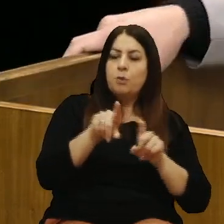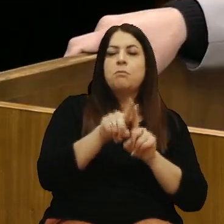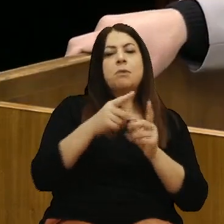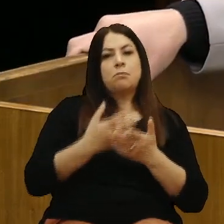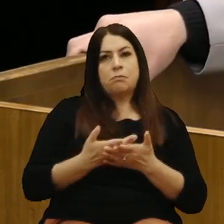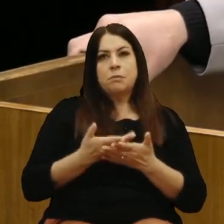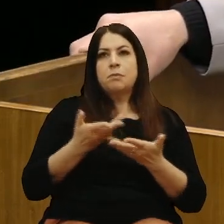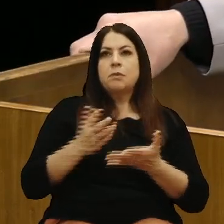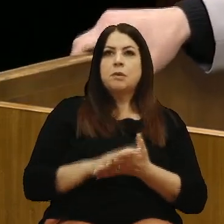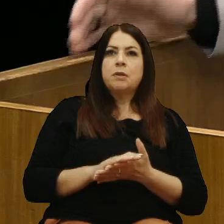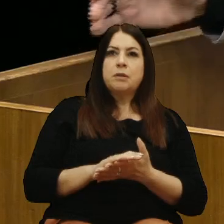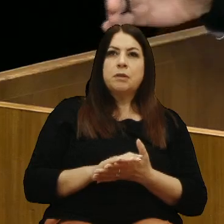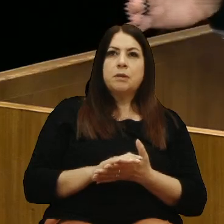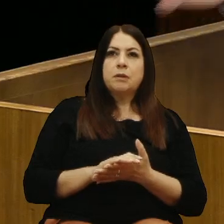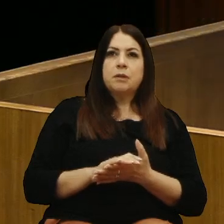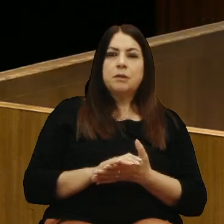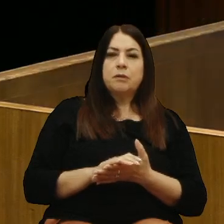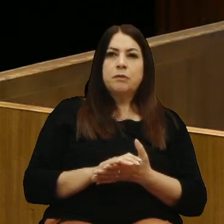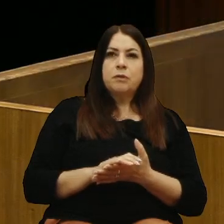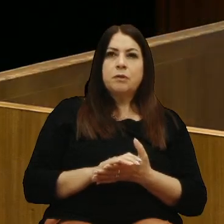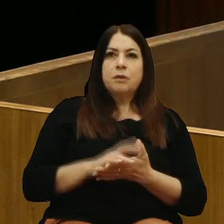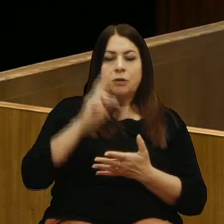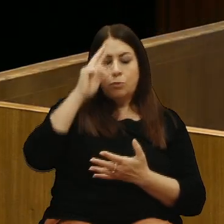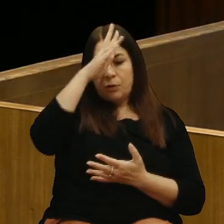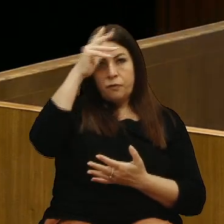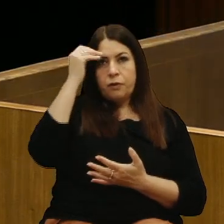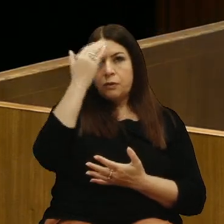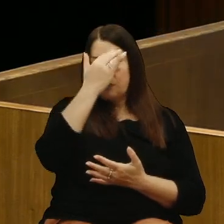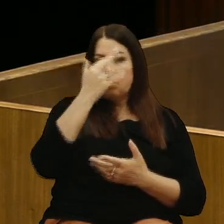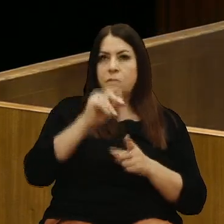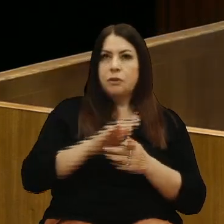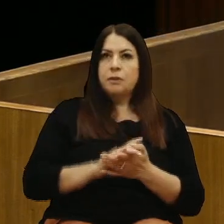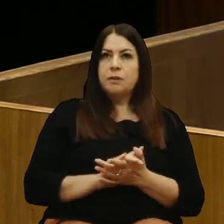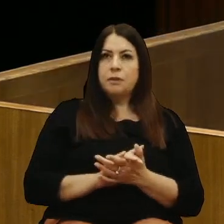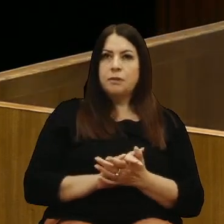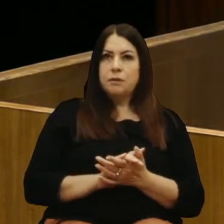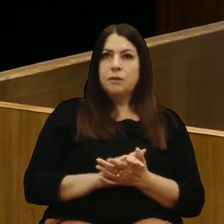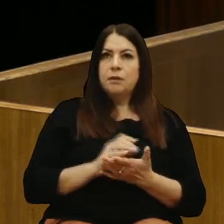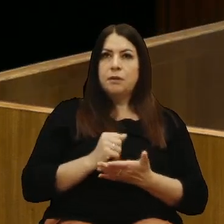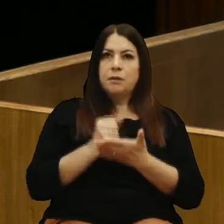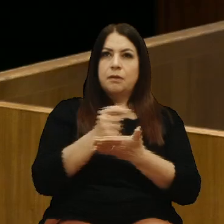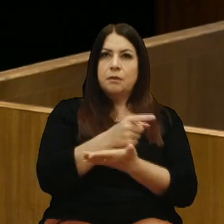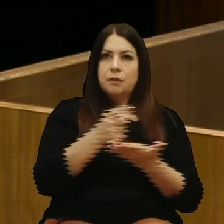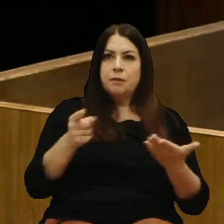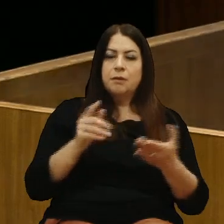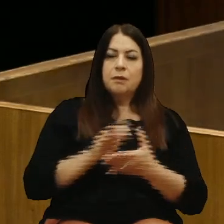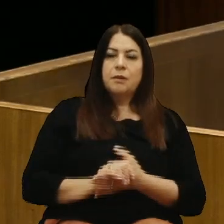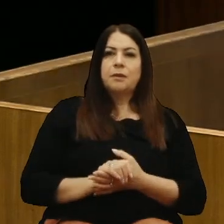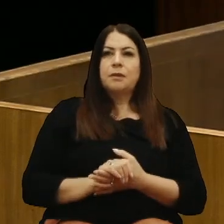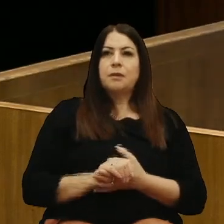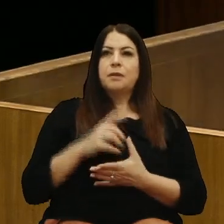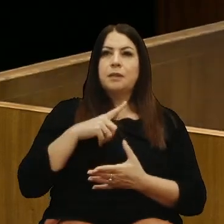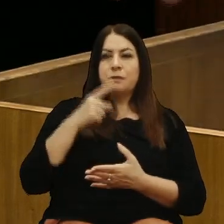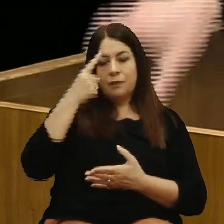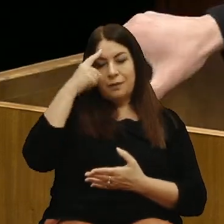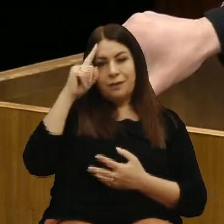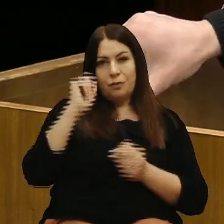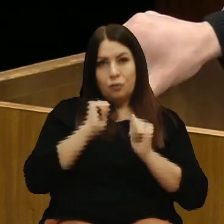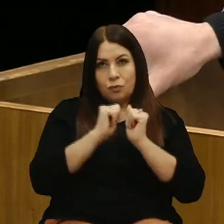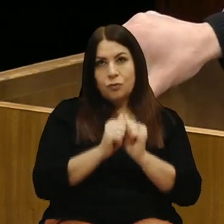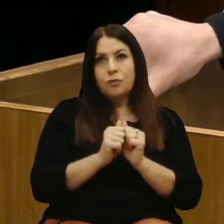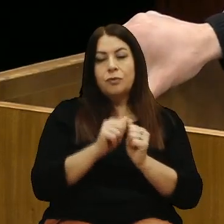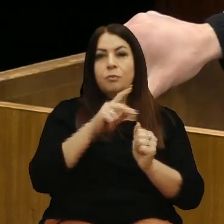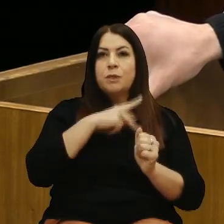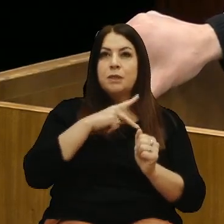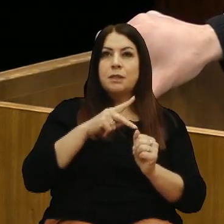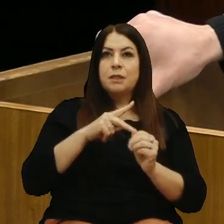enfim, teve o prefeito Agilóco, do qual apoiou, teve iniciativa junto com o presidente